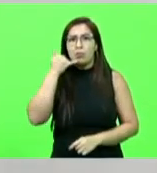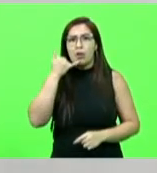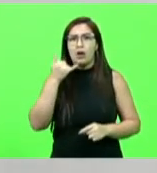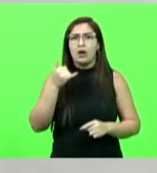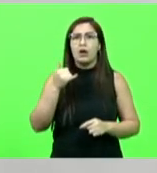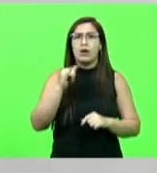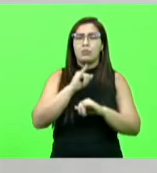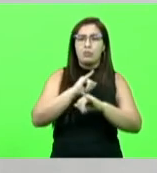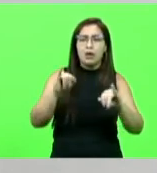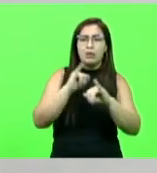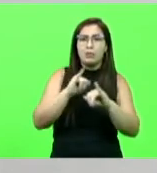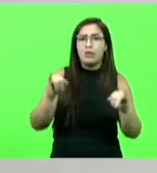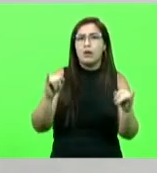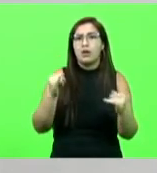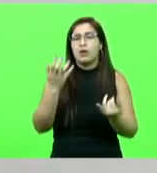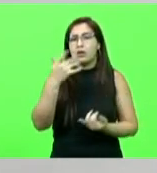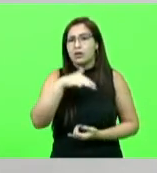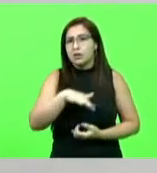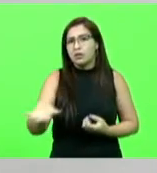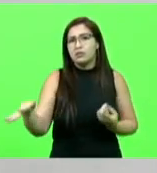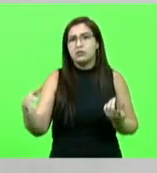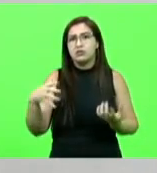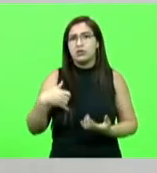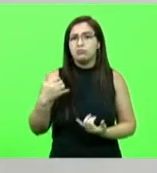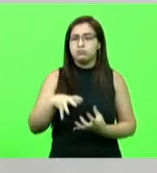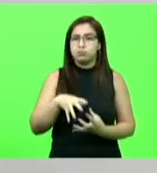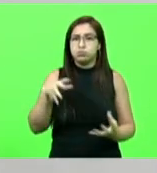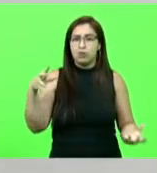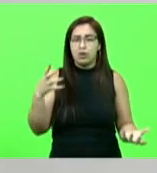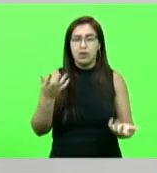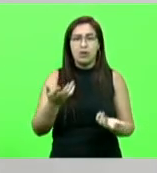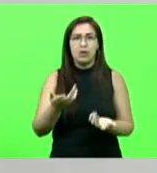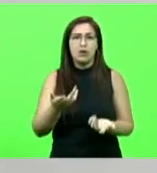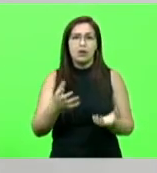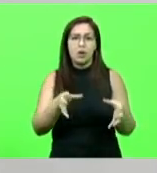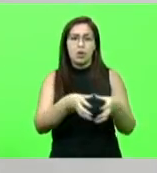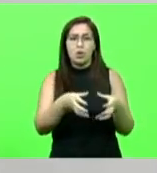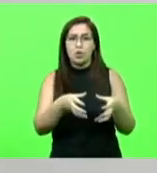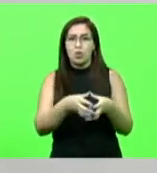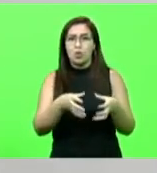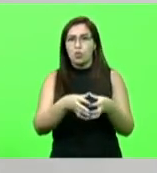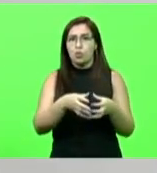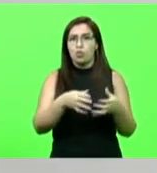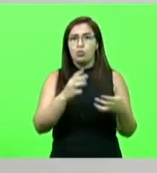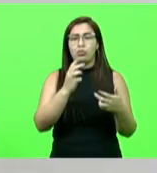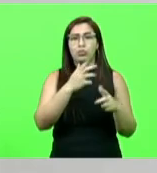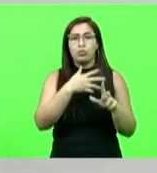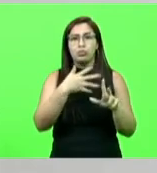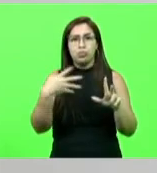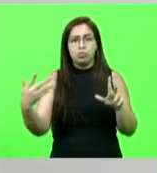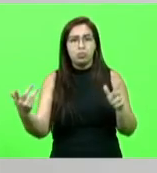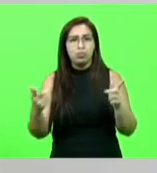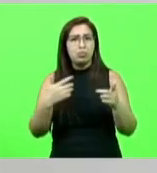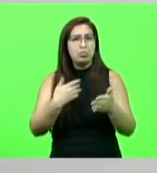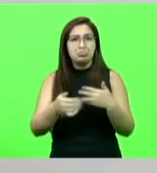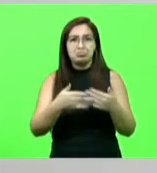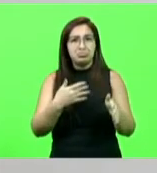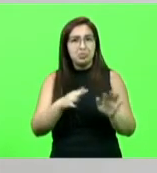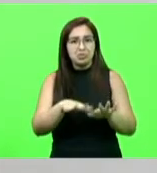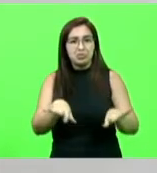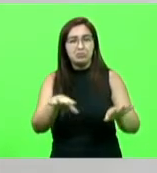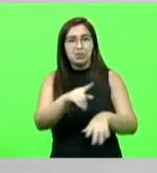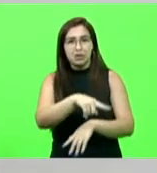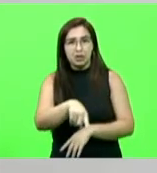contra criança, idoso, adolescente, a comunidade LGBT, contra qualquer cidadão. O Disque